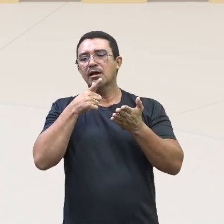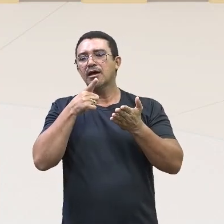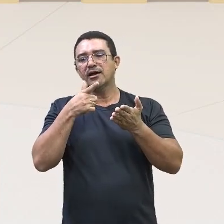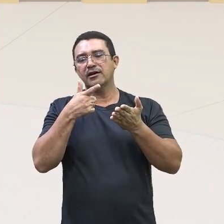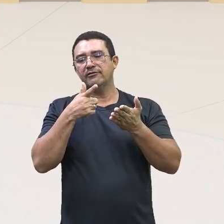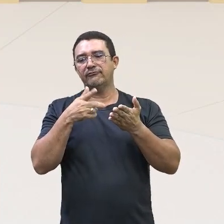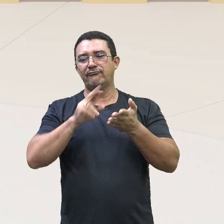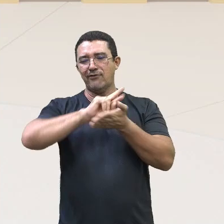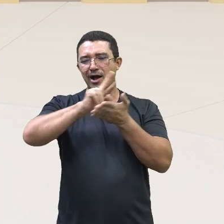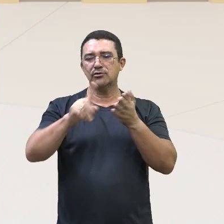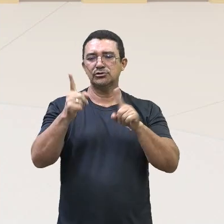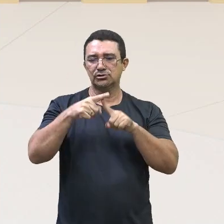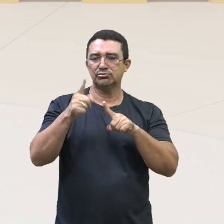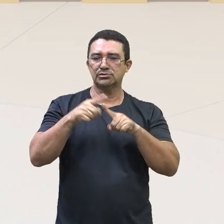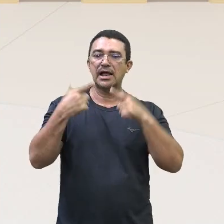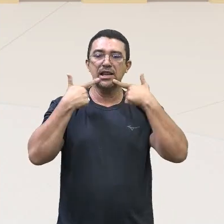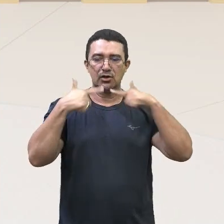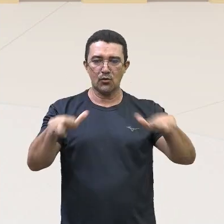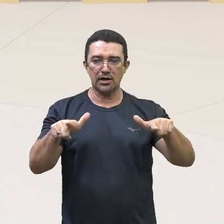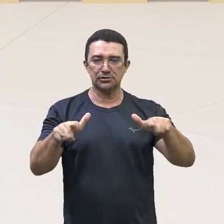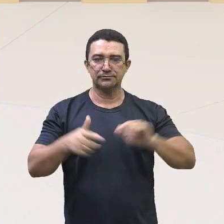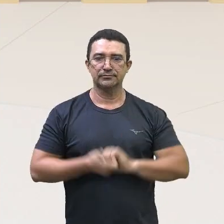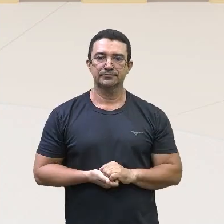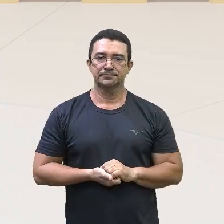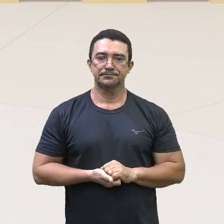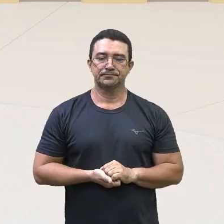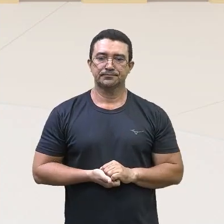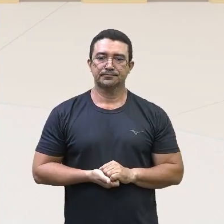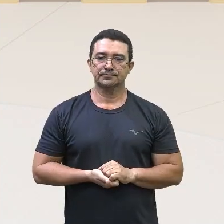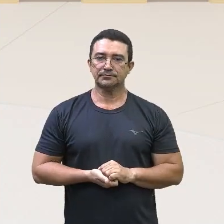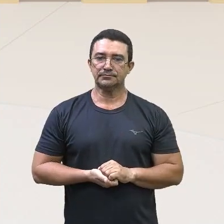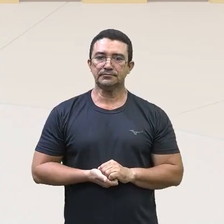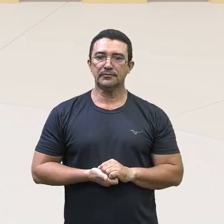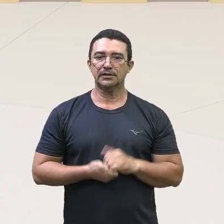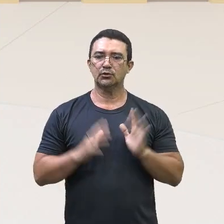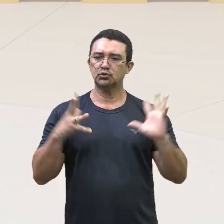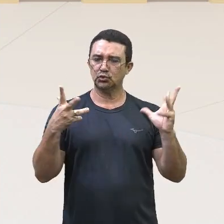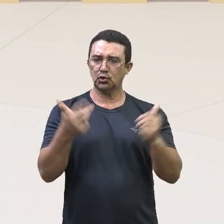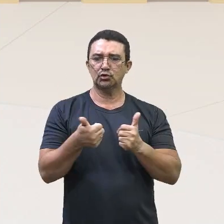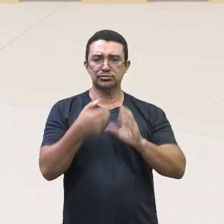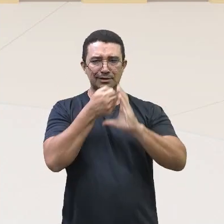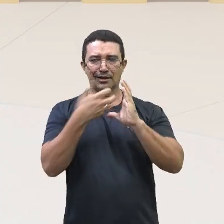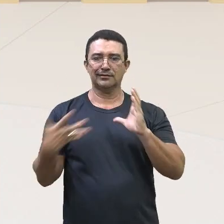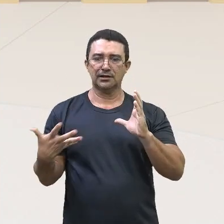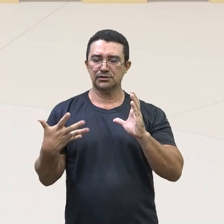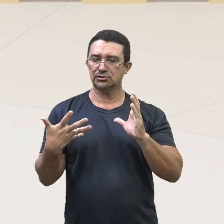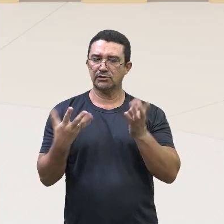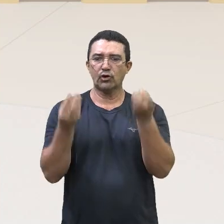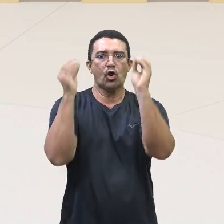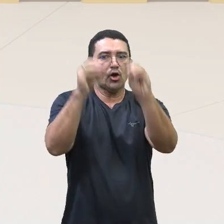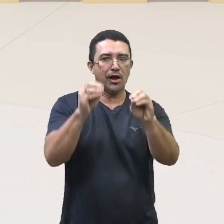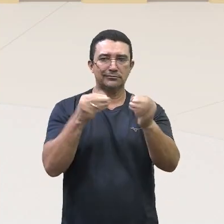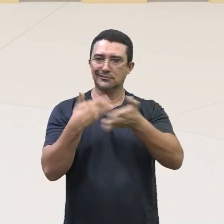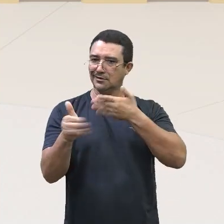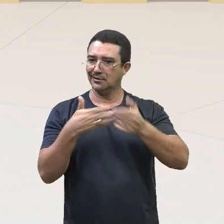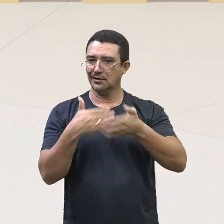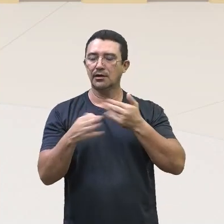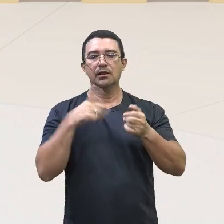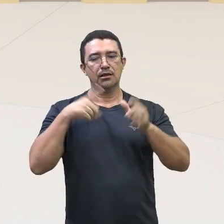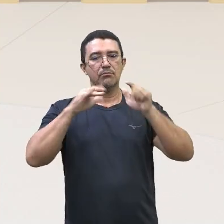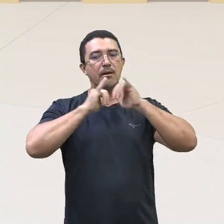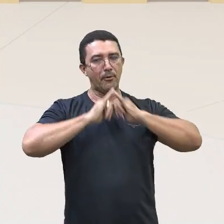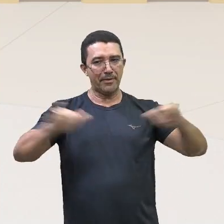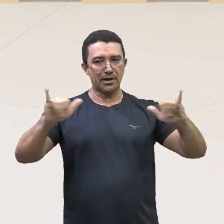Temos jogos de palavras, como nós temos aqui, ó. Cai bem com tambaqui, açaí, piracuí. Todos esses elementos não estão à toa dentro de uma propaganda ou